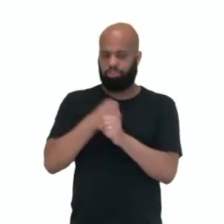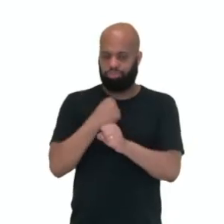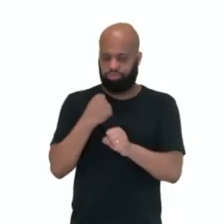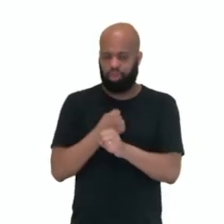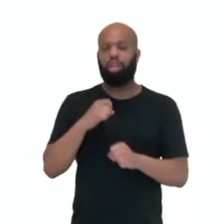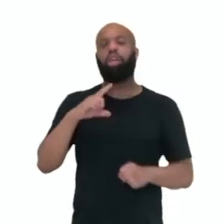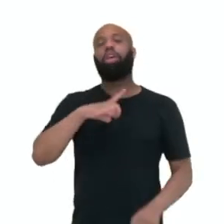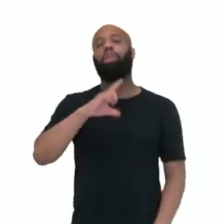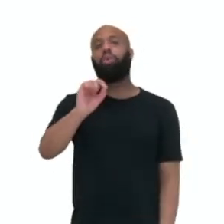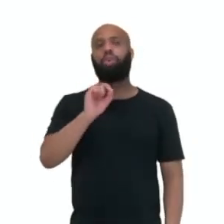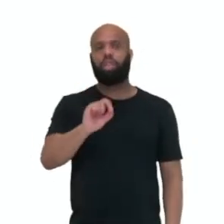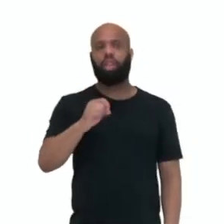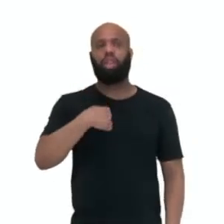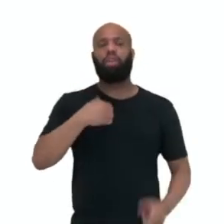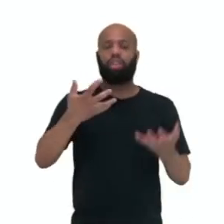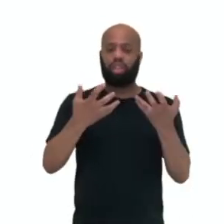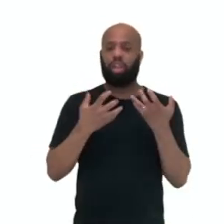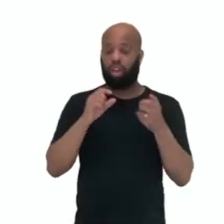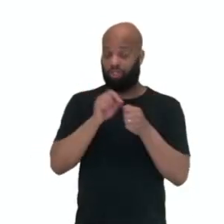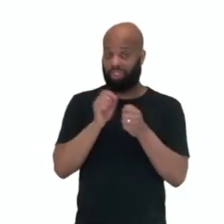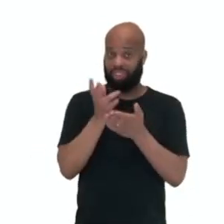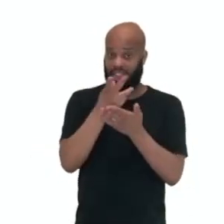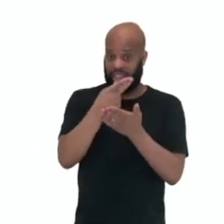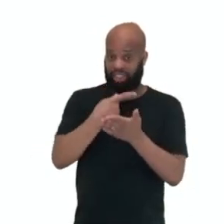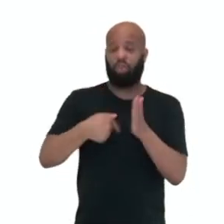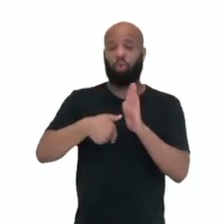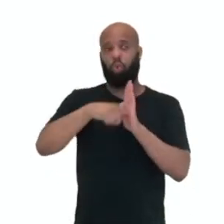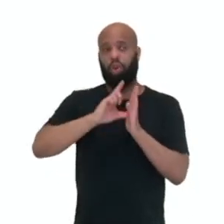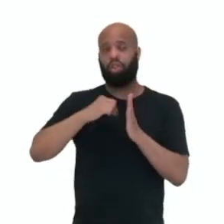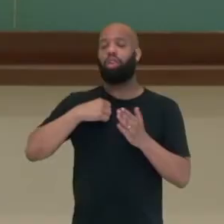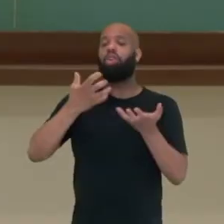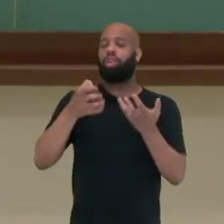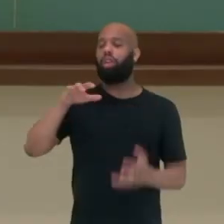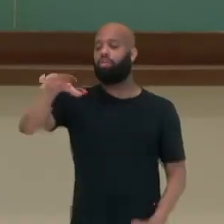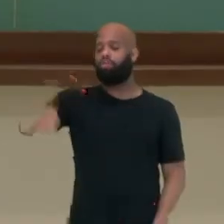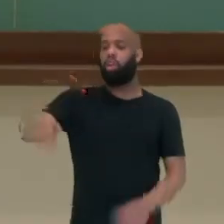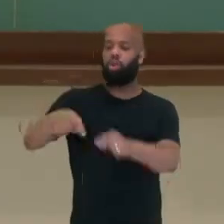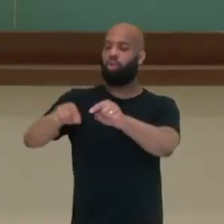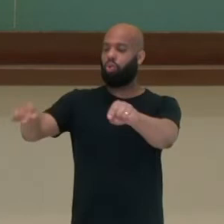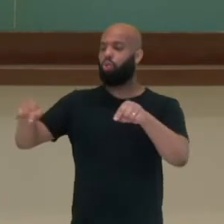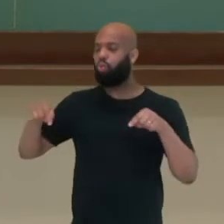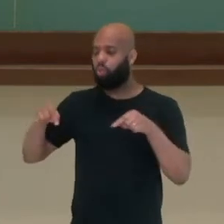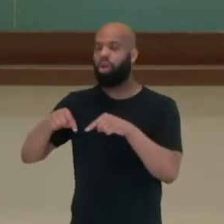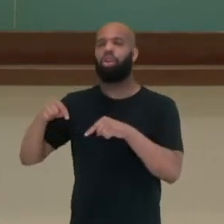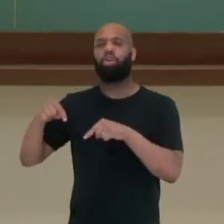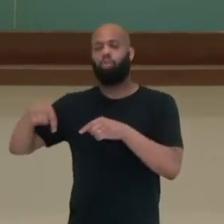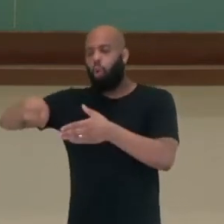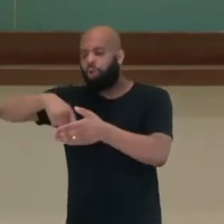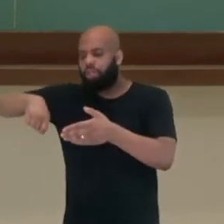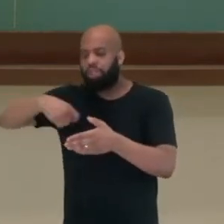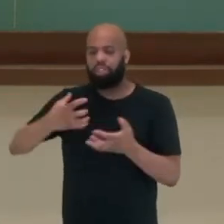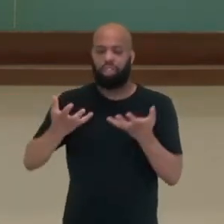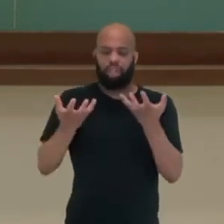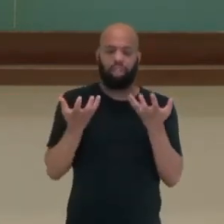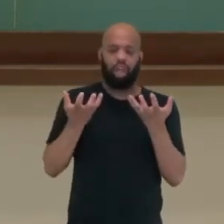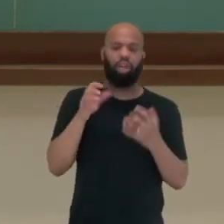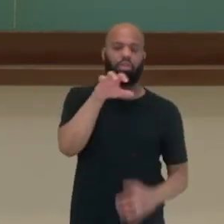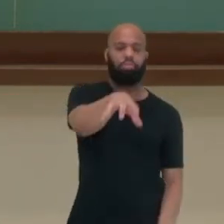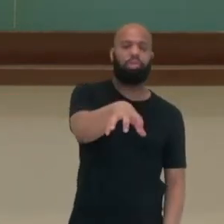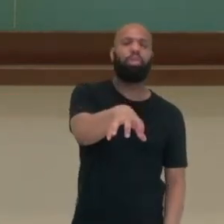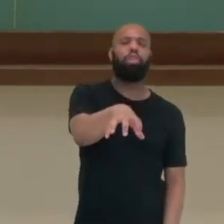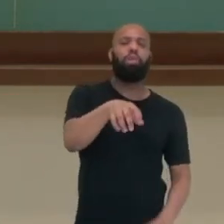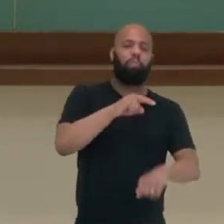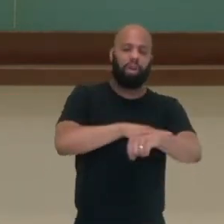então, eu vou fazer a planta baixa. Na minha casa eu quero uma cozinha, eu quero um banheiro, eu quero uma casa